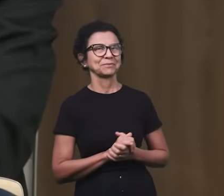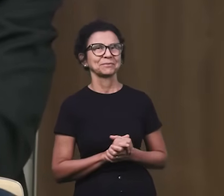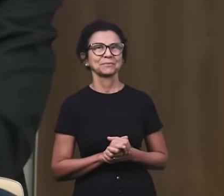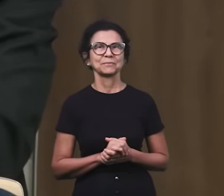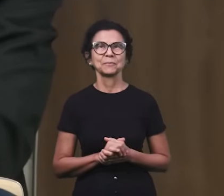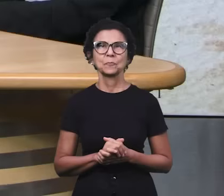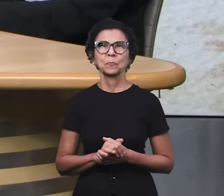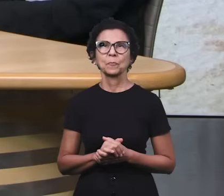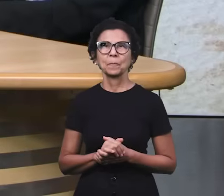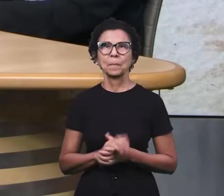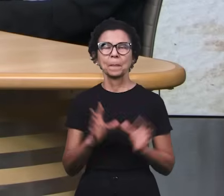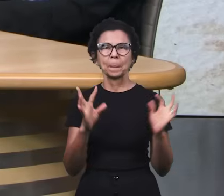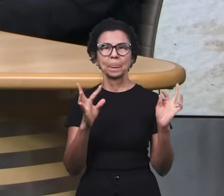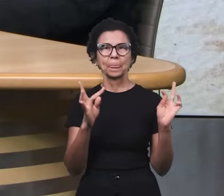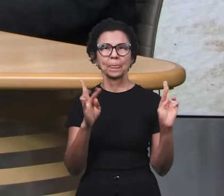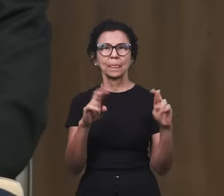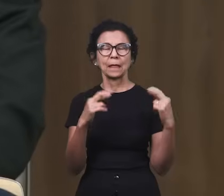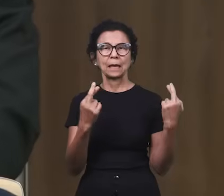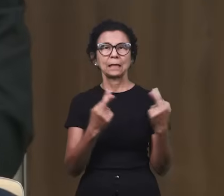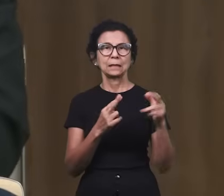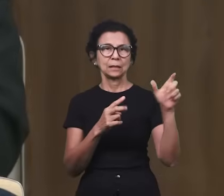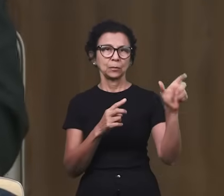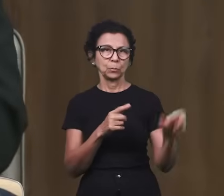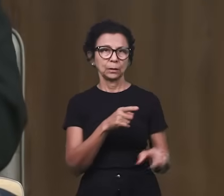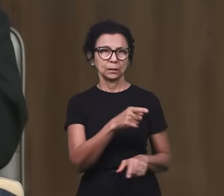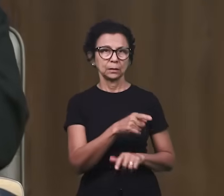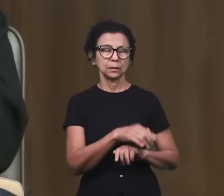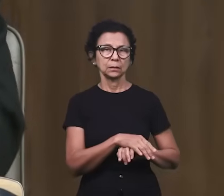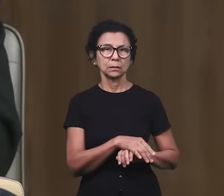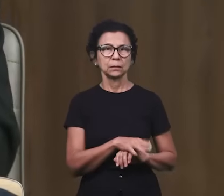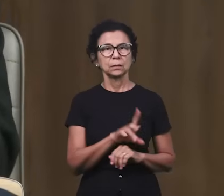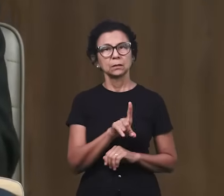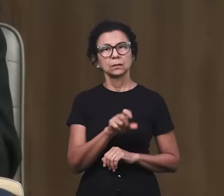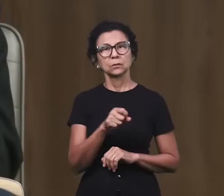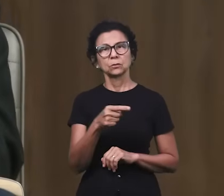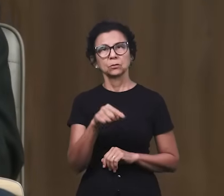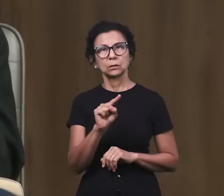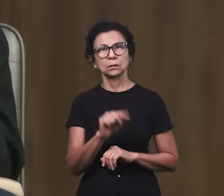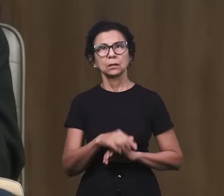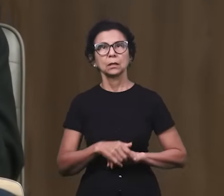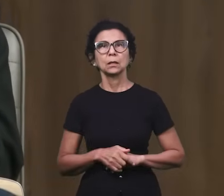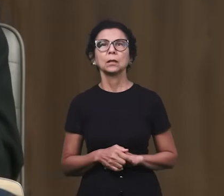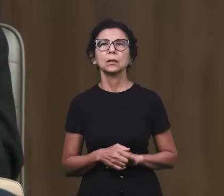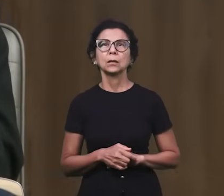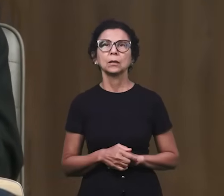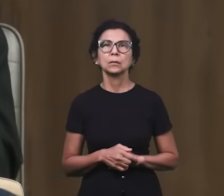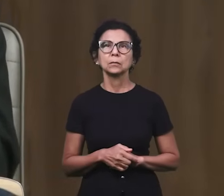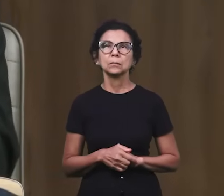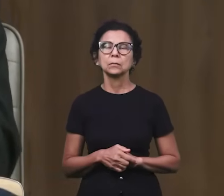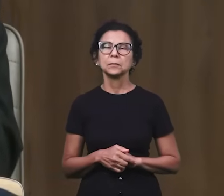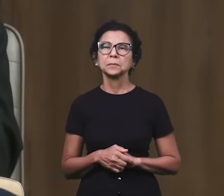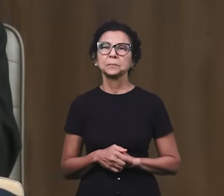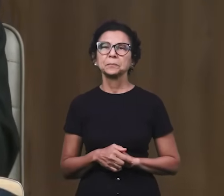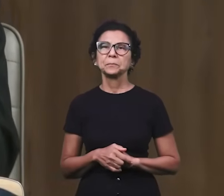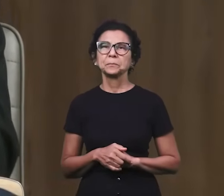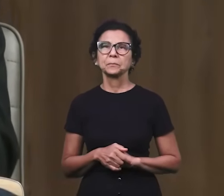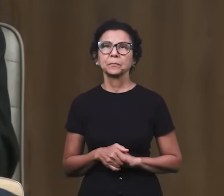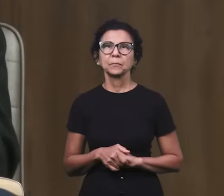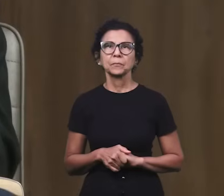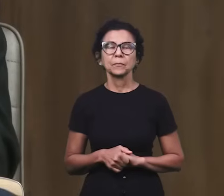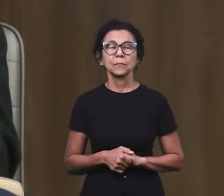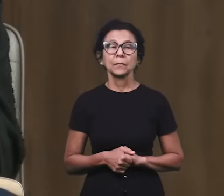Guilherme. Pai, Senhor. A tribo de Dan, como tinha ali a localização